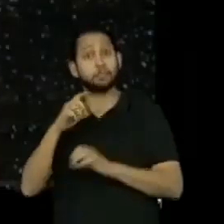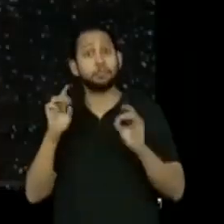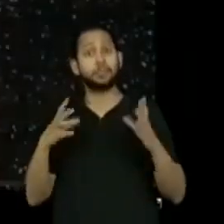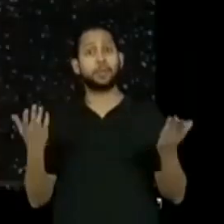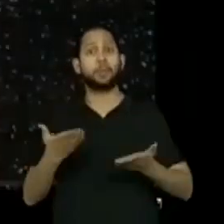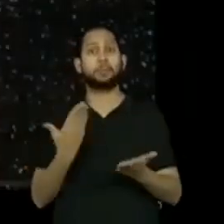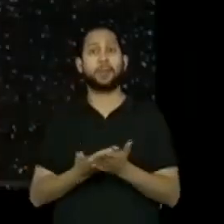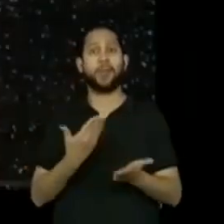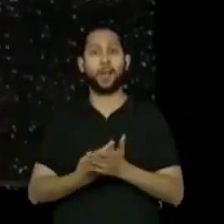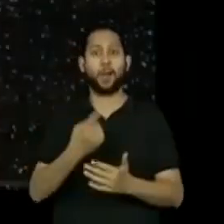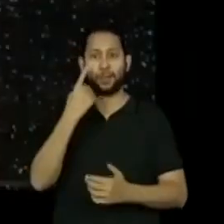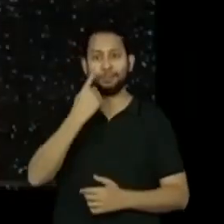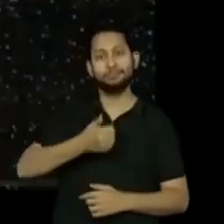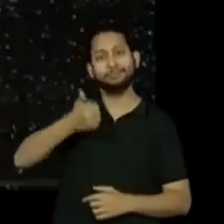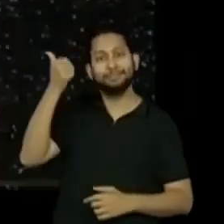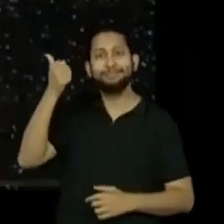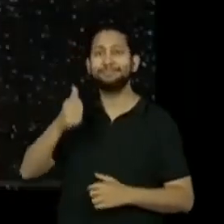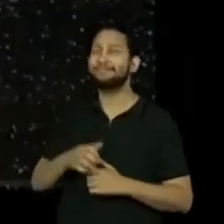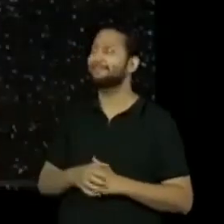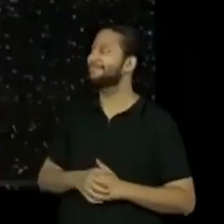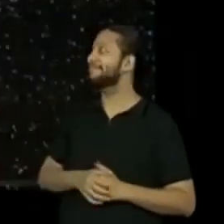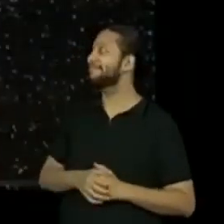tá?